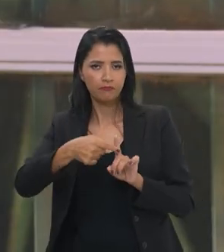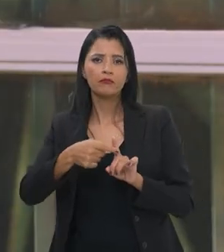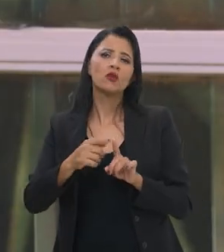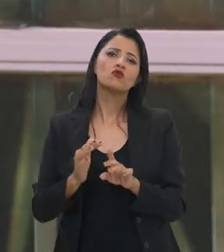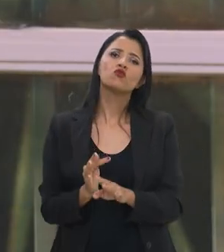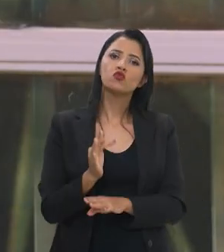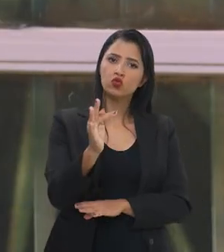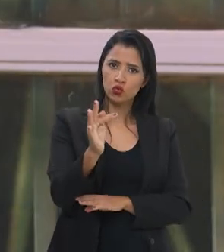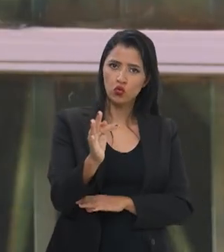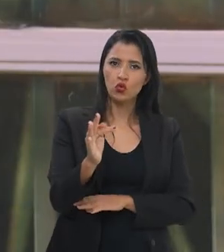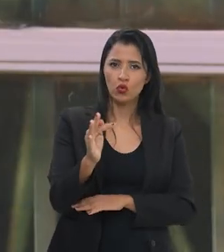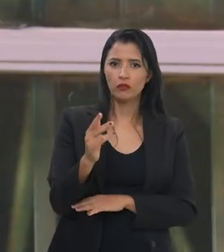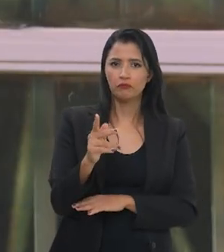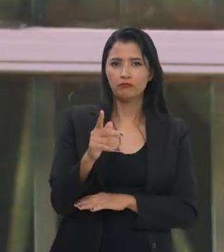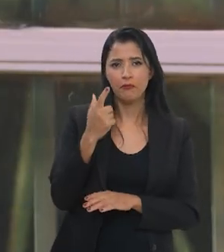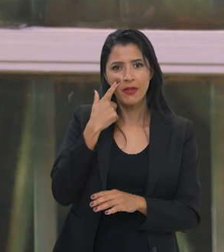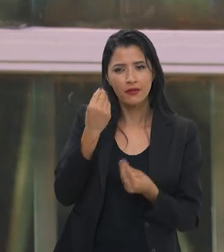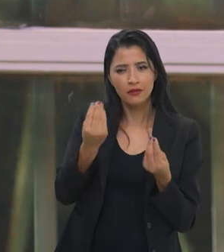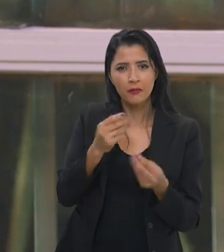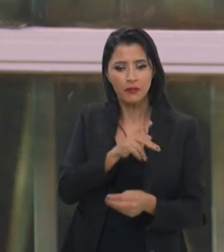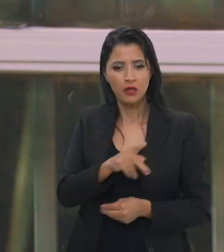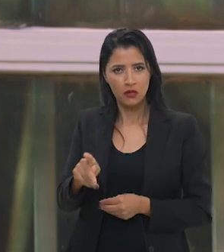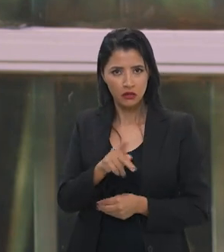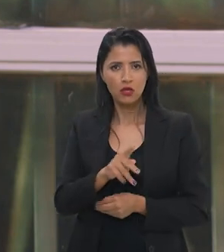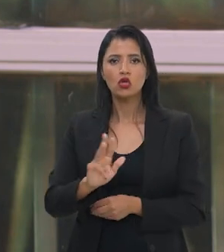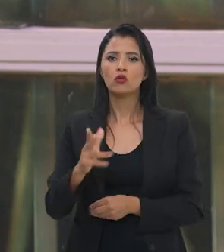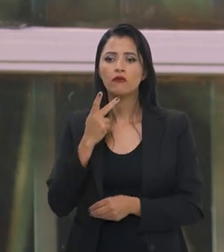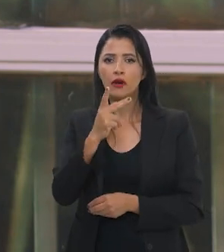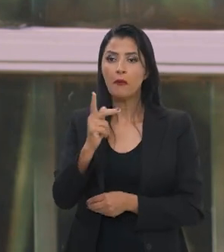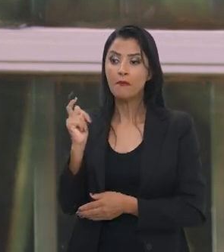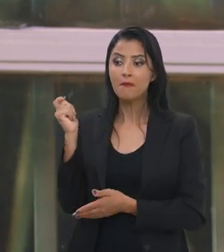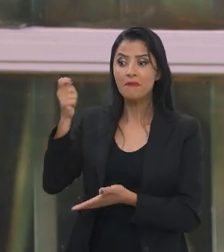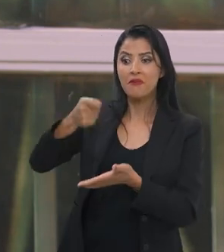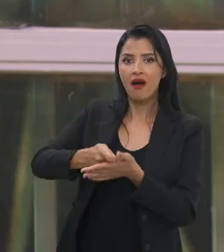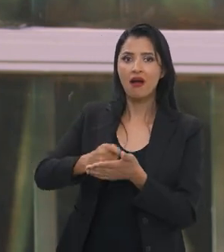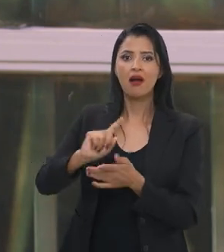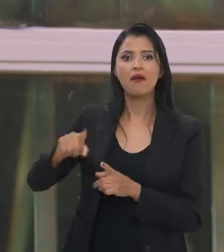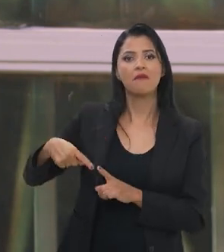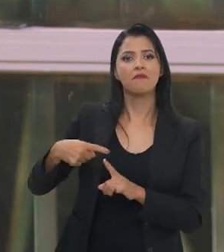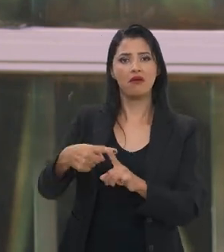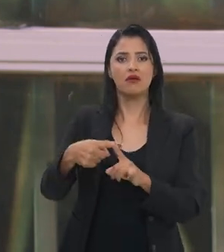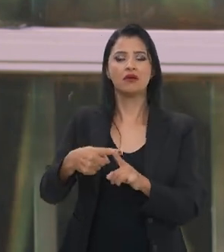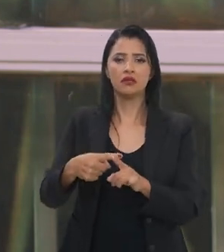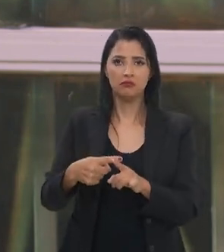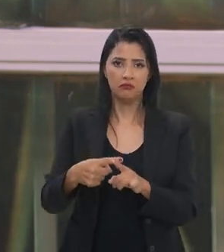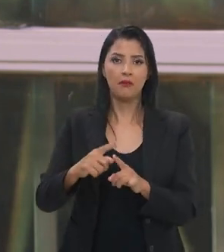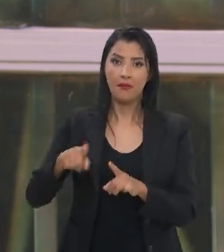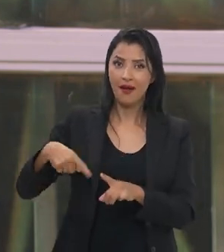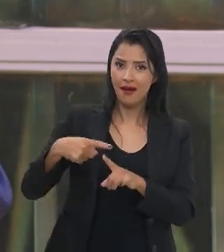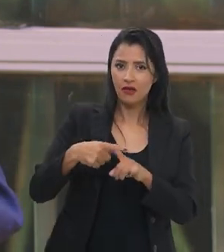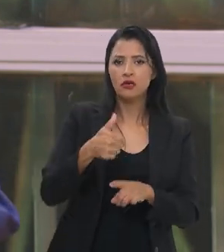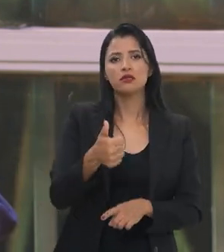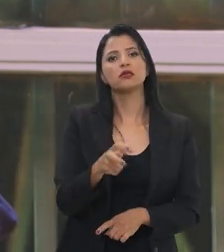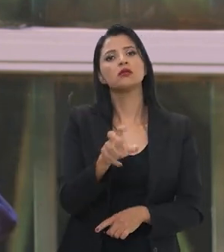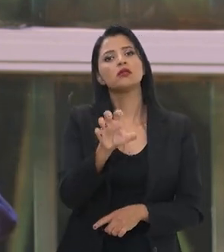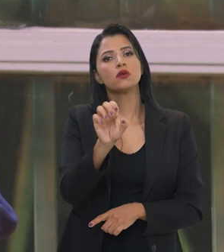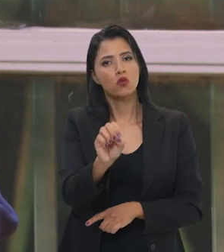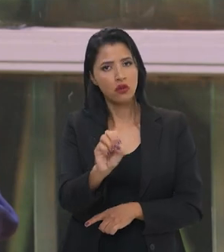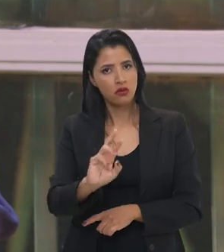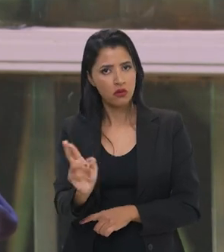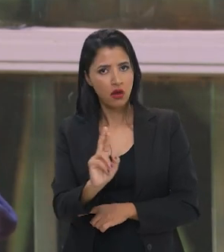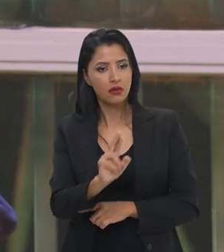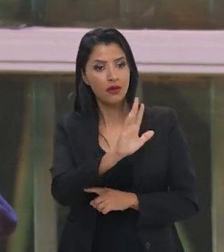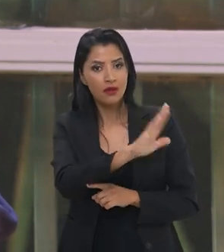quando o presidente Lula diz olha eu quero pagar Além do que se paga do Bolsa Família r$ 150